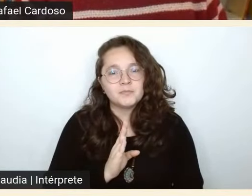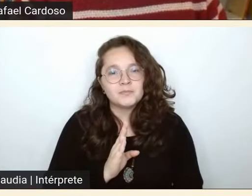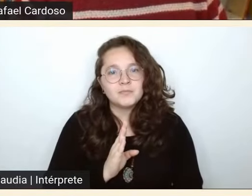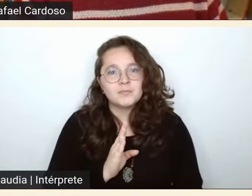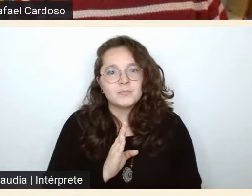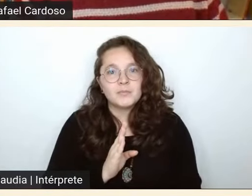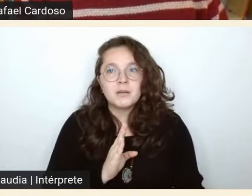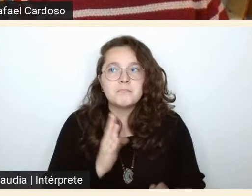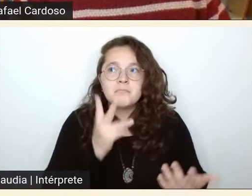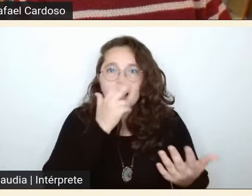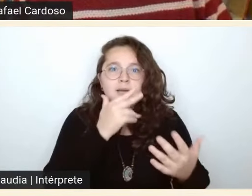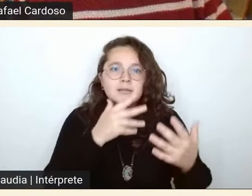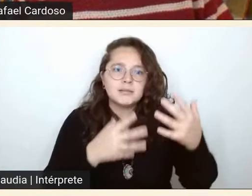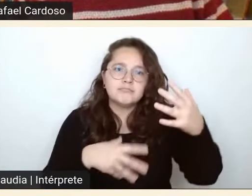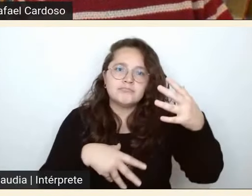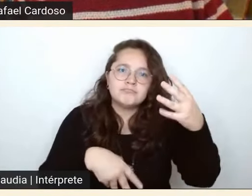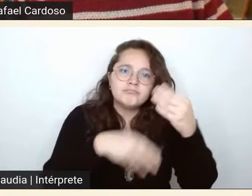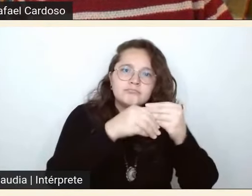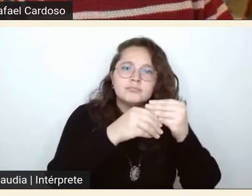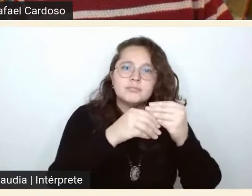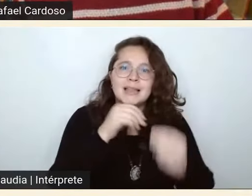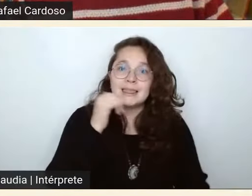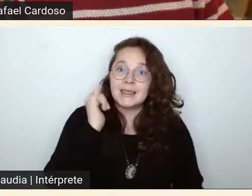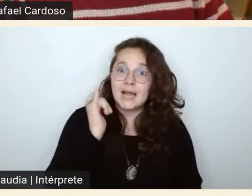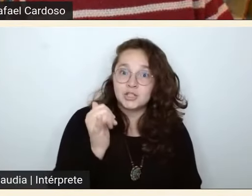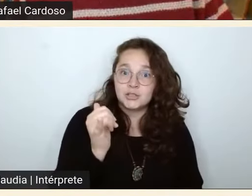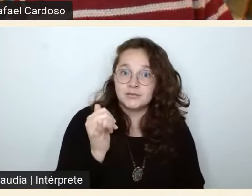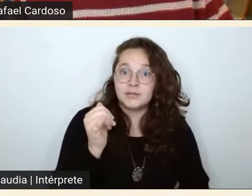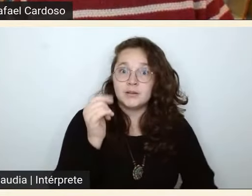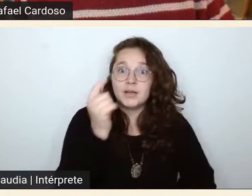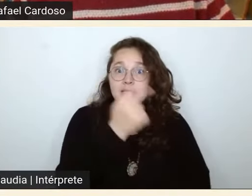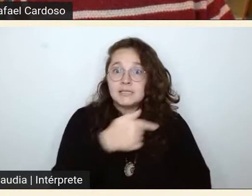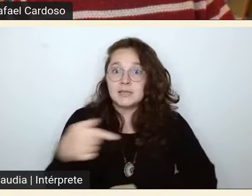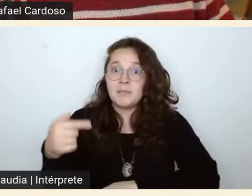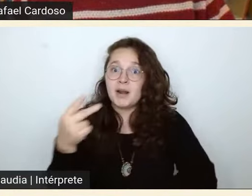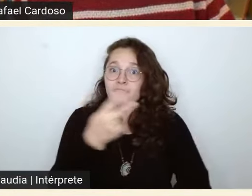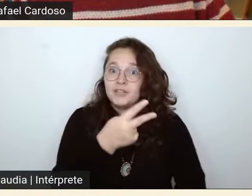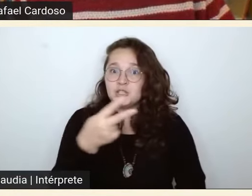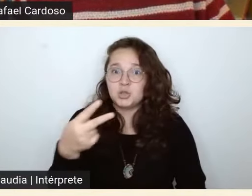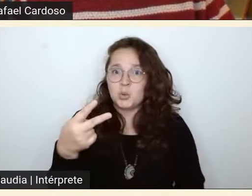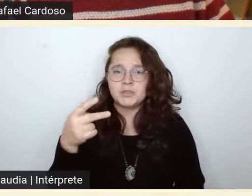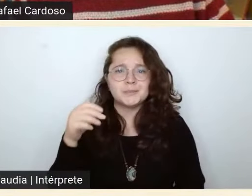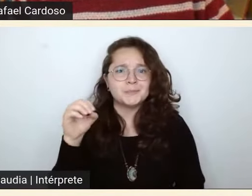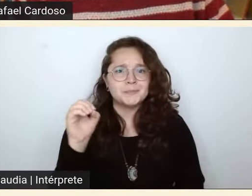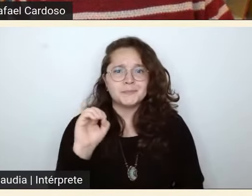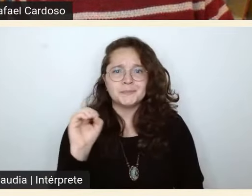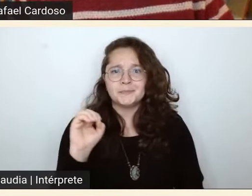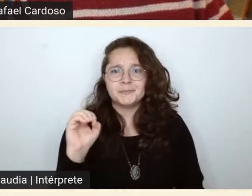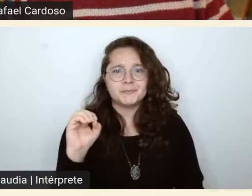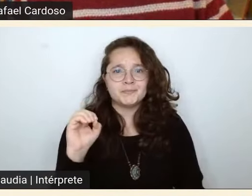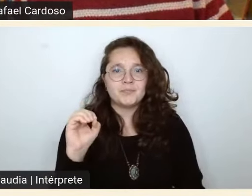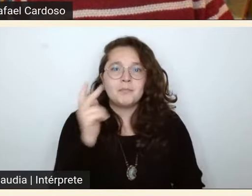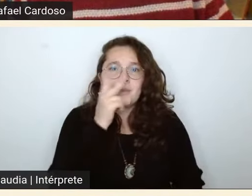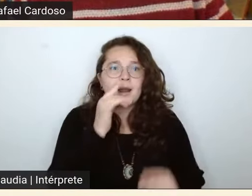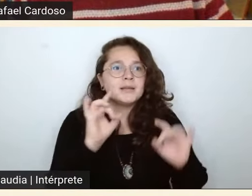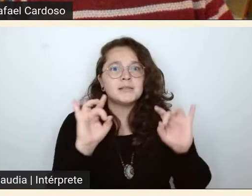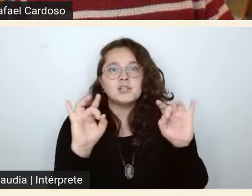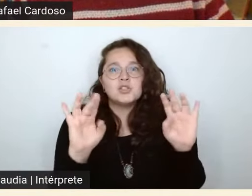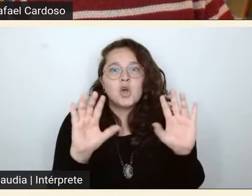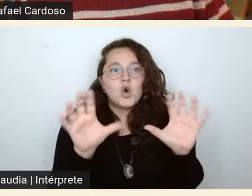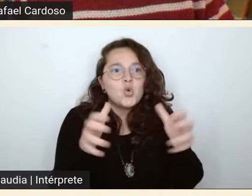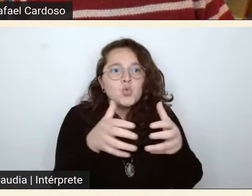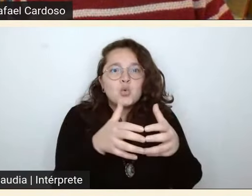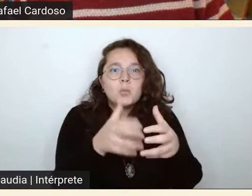englobado na narrativa sobre a Semana de 22. Ao contrário, a narrativa da Semana de 22 se resume a um grupo